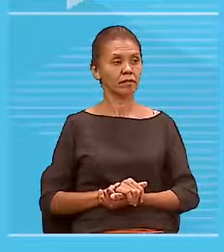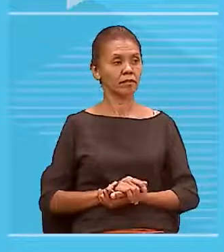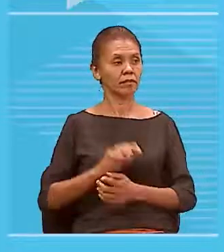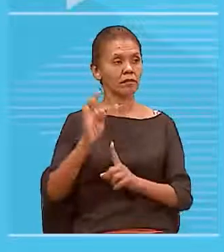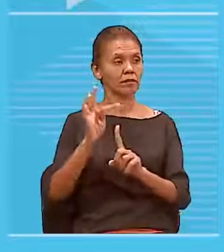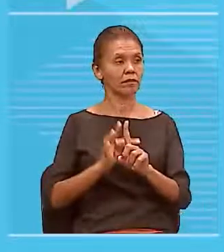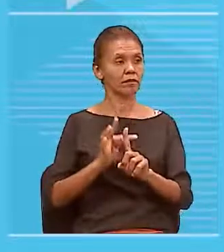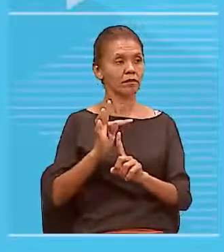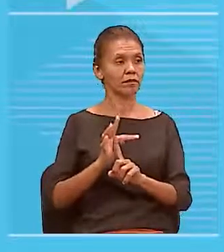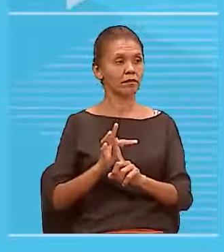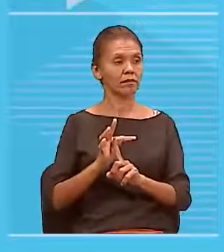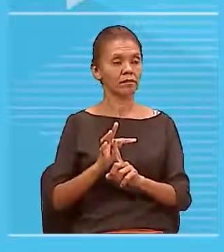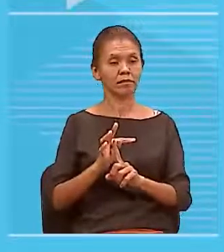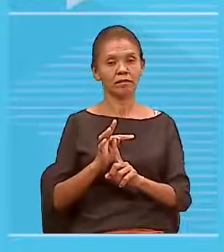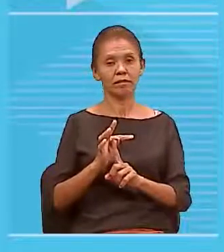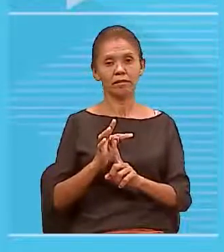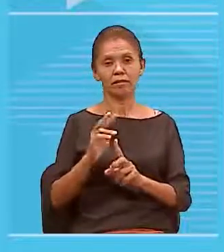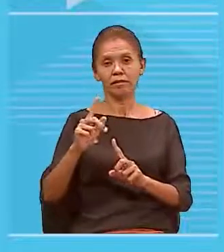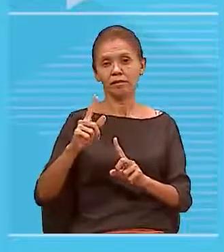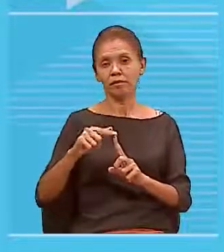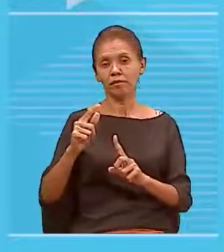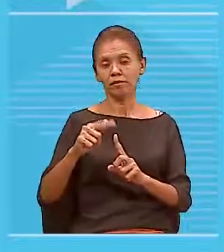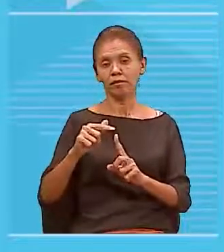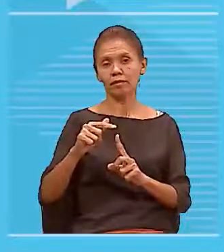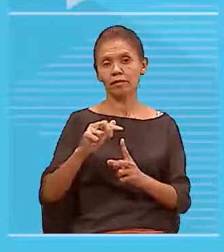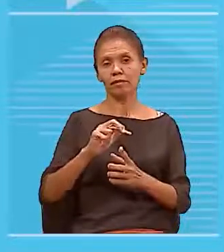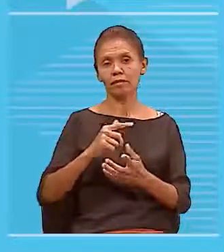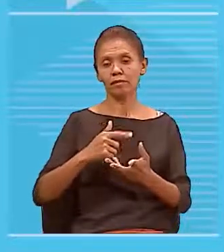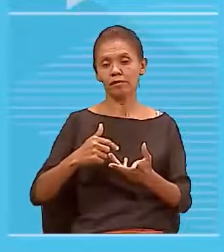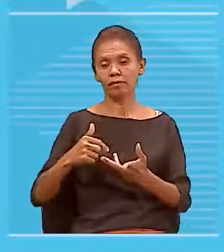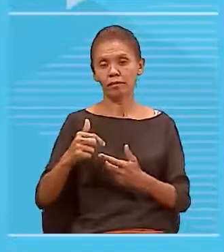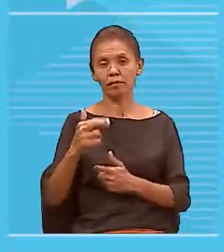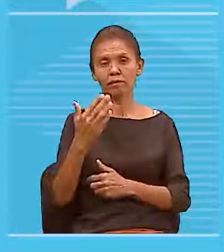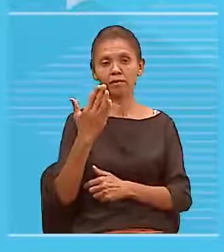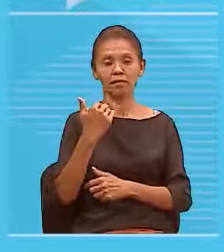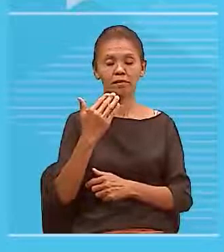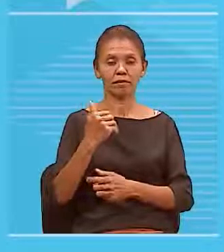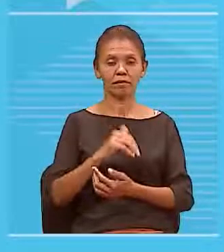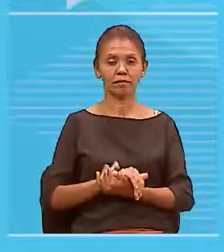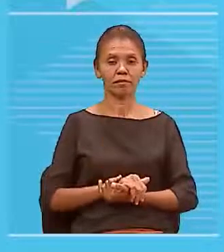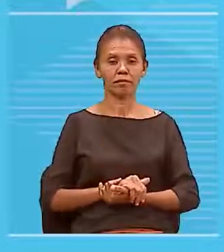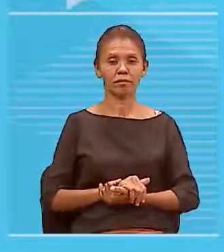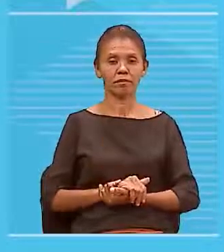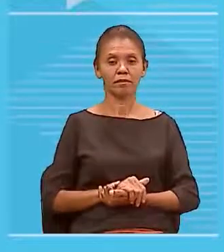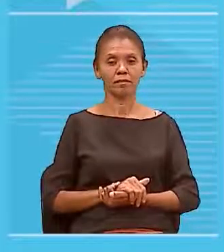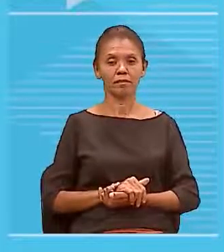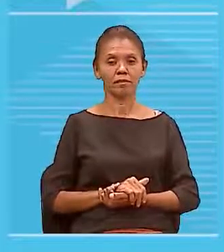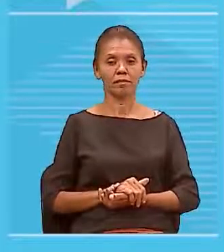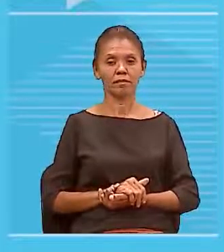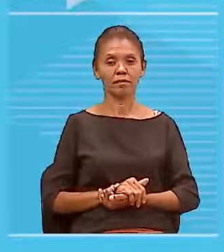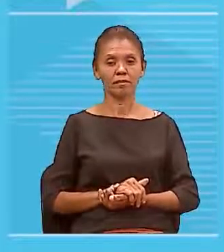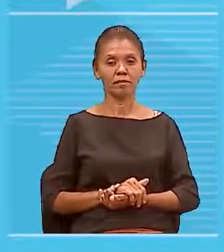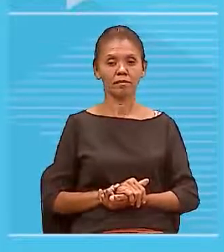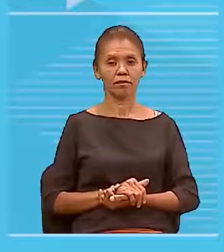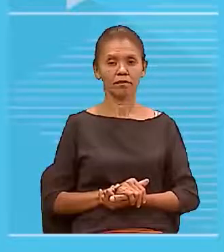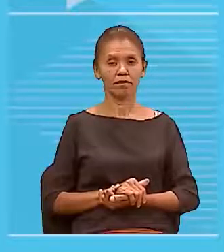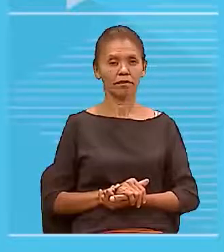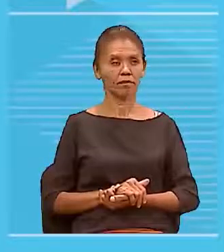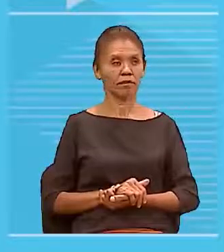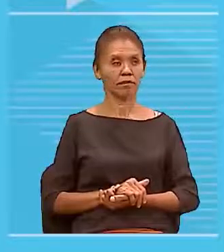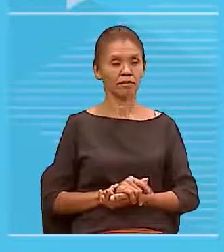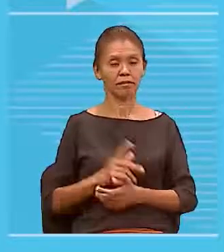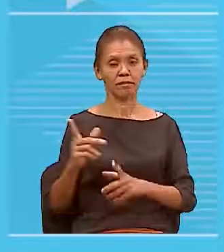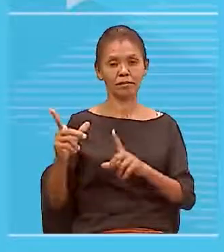temperatura, recursos alimentares. Tá certo, gente? Só para a gente não esquecer, tá bom? Vamos fazer